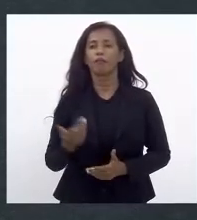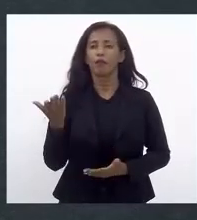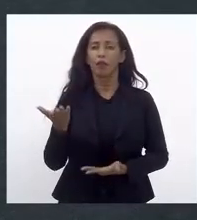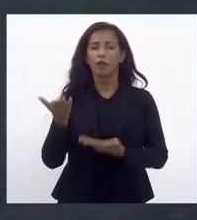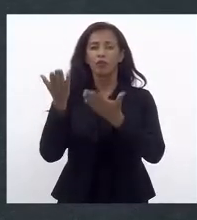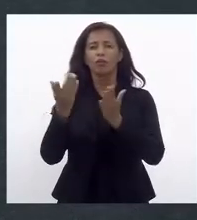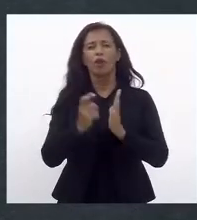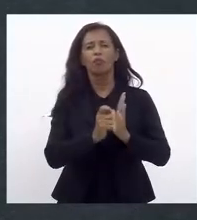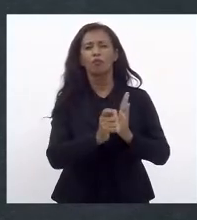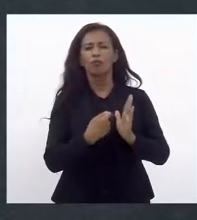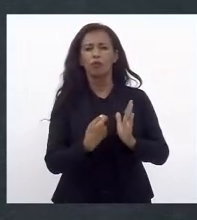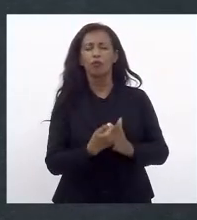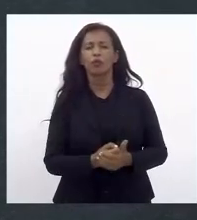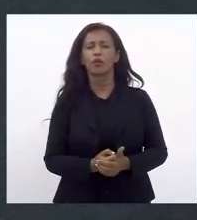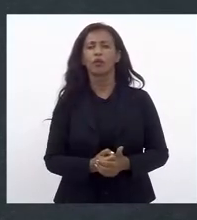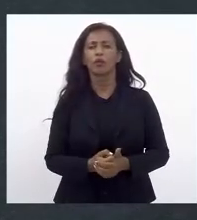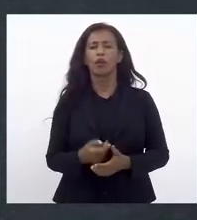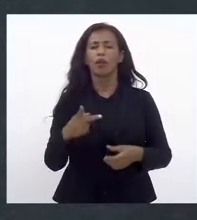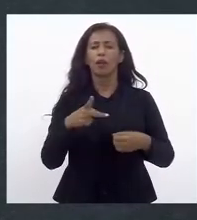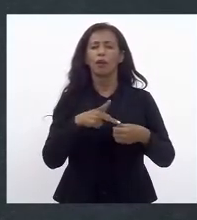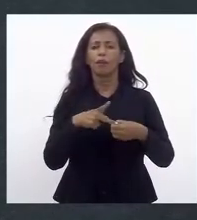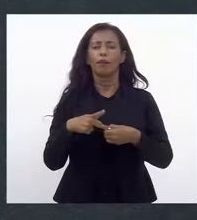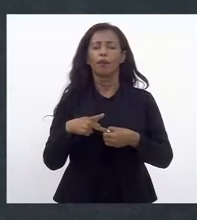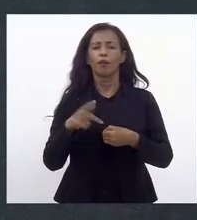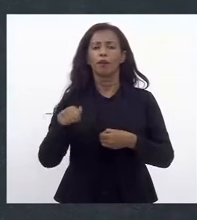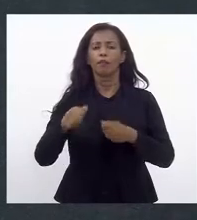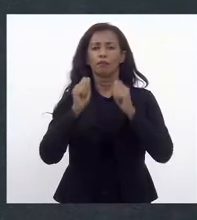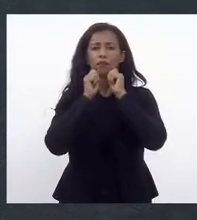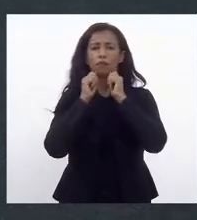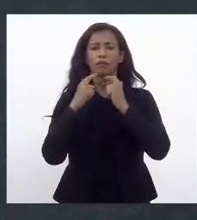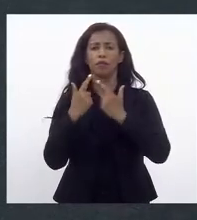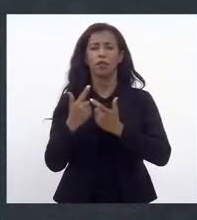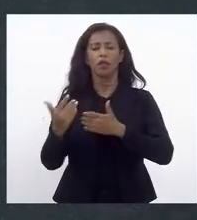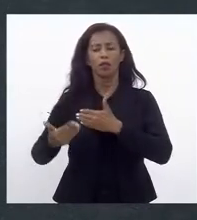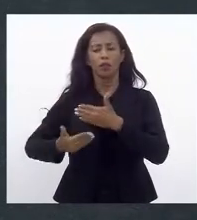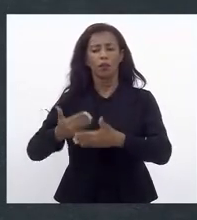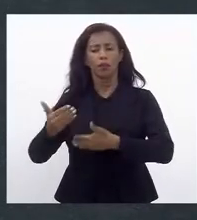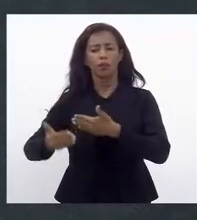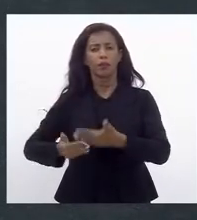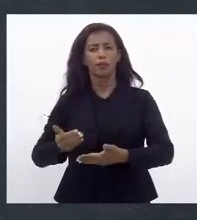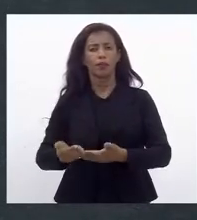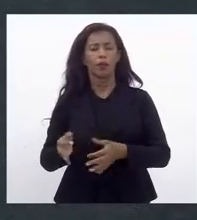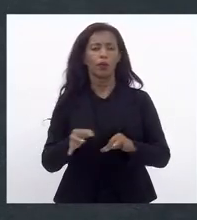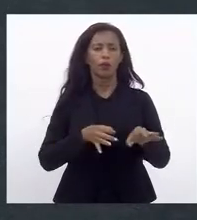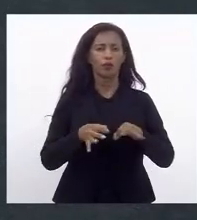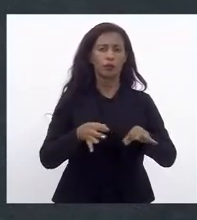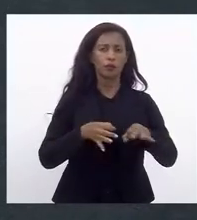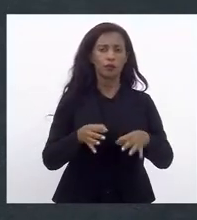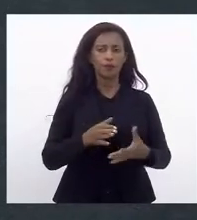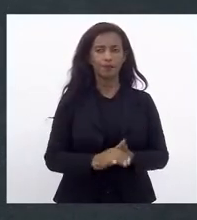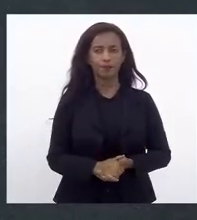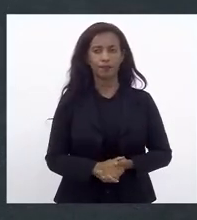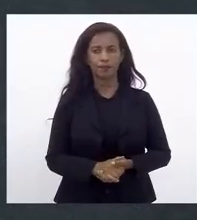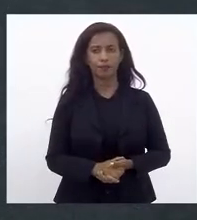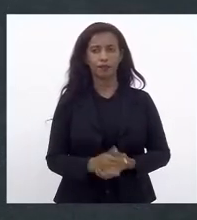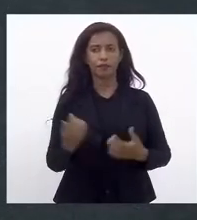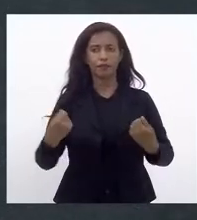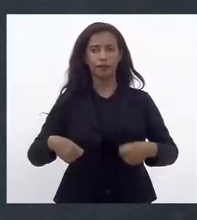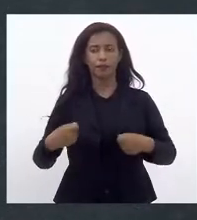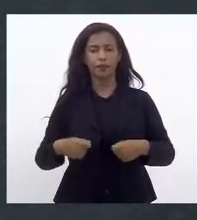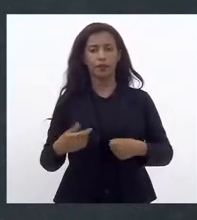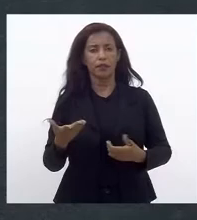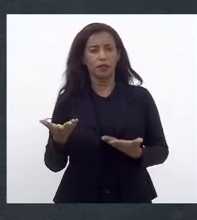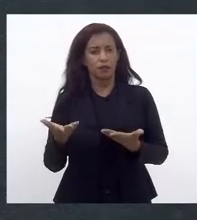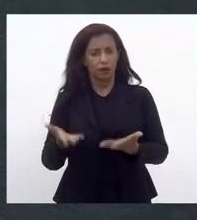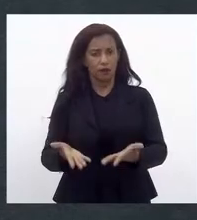Excelência autorize a Procuradoria da Assembleia de proceder conforme deva ser do ponto de vista